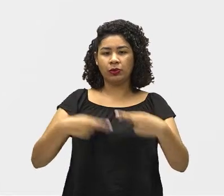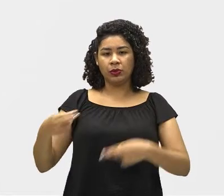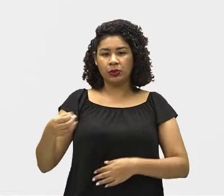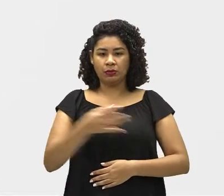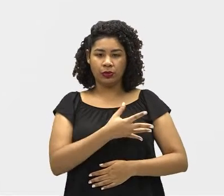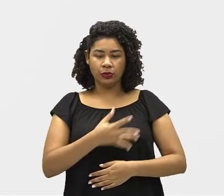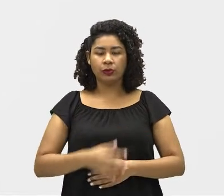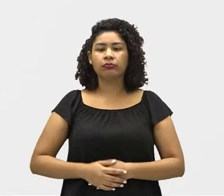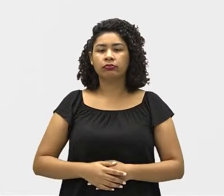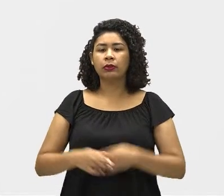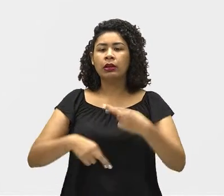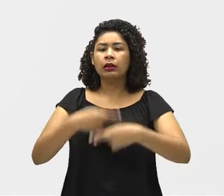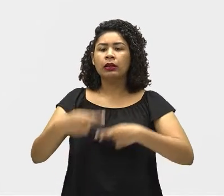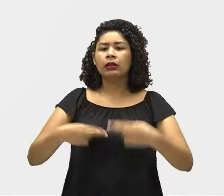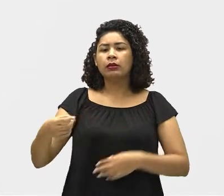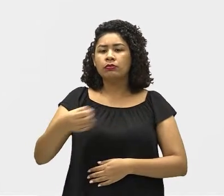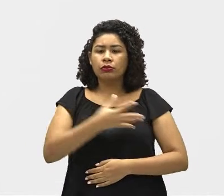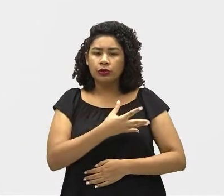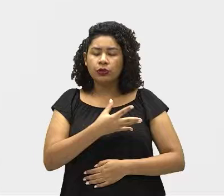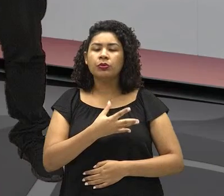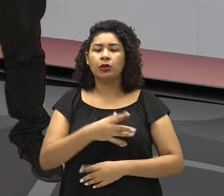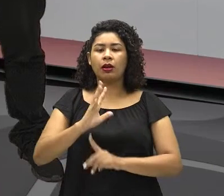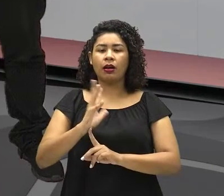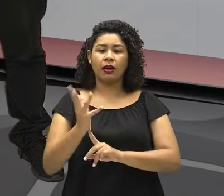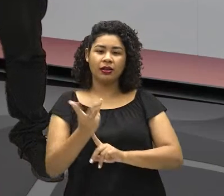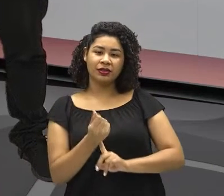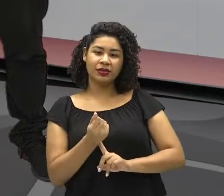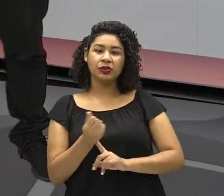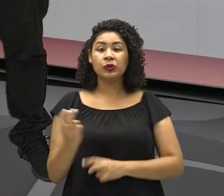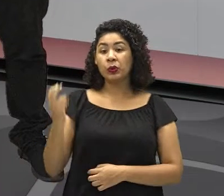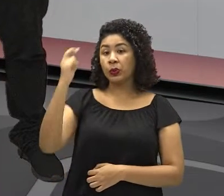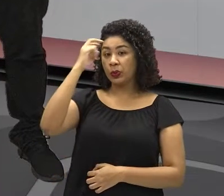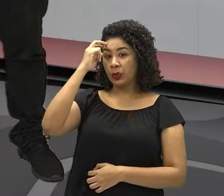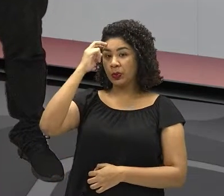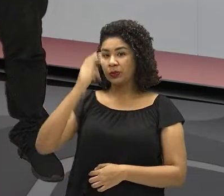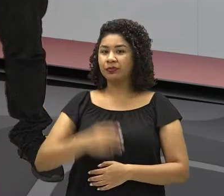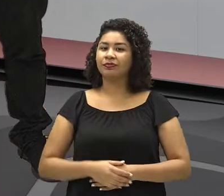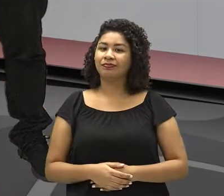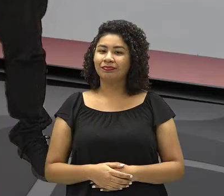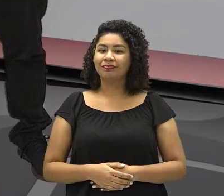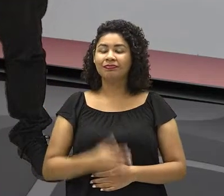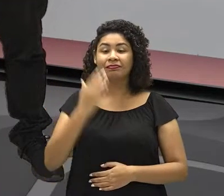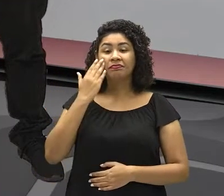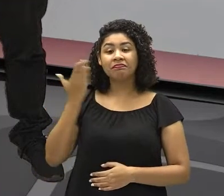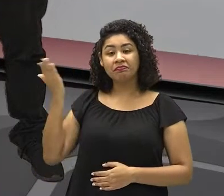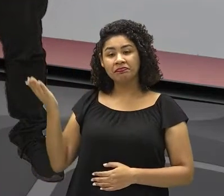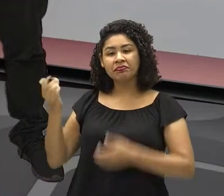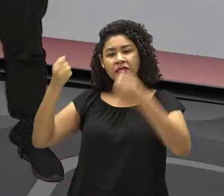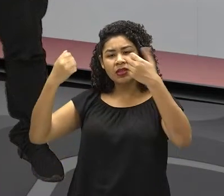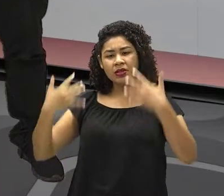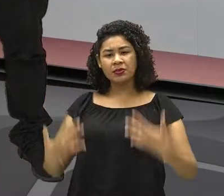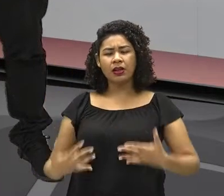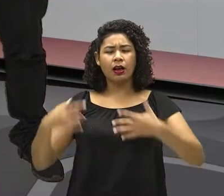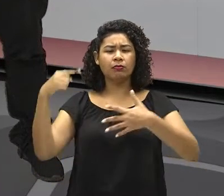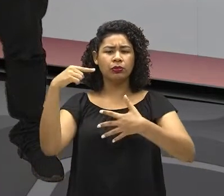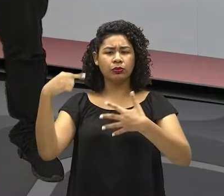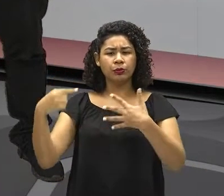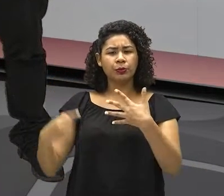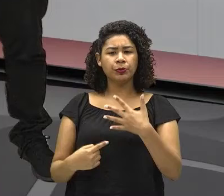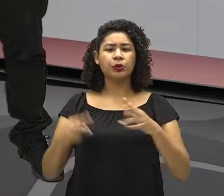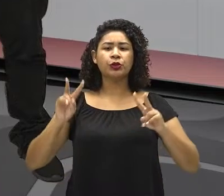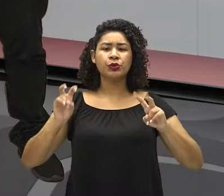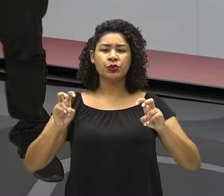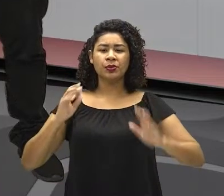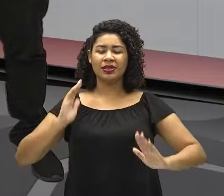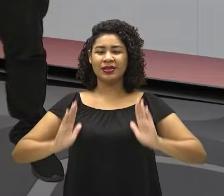renascimentos artísticos e culturais. Então vamos ver mais alguns aspectos desse momento incrível da humanidade,